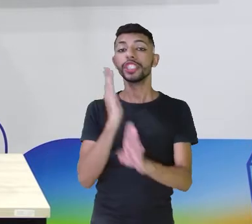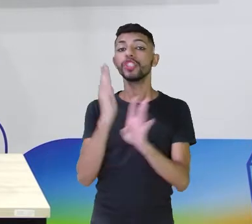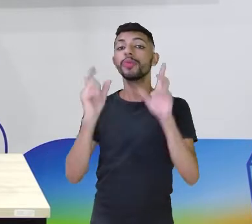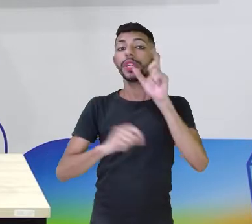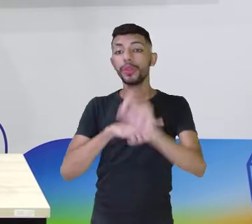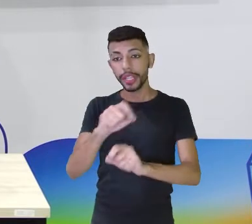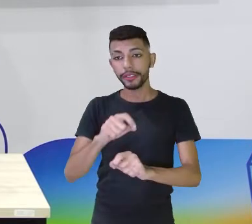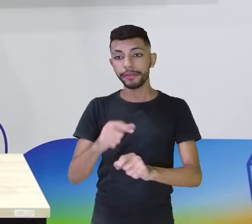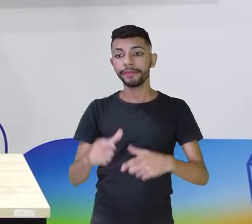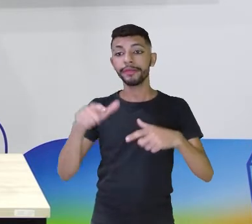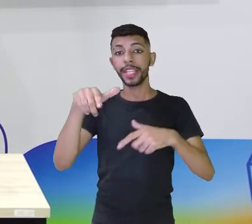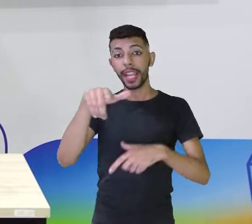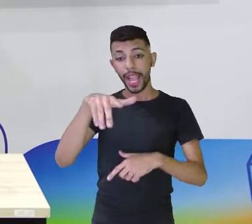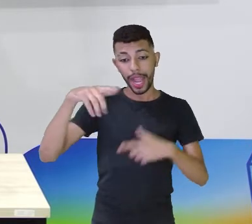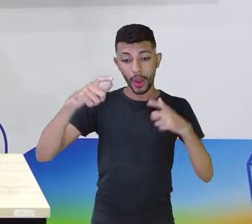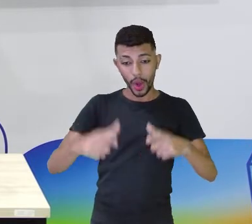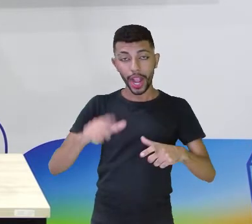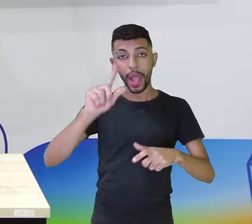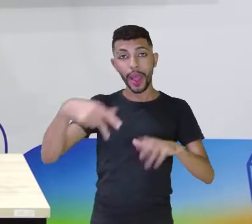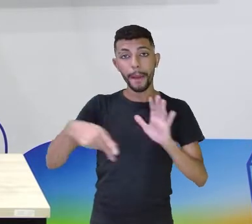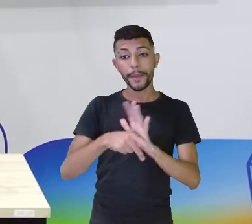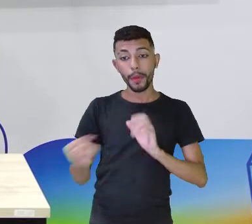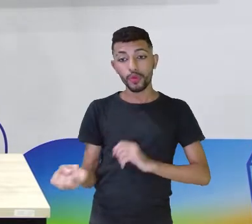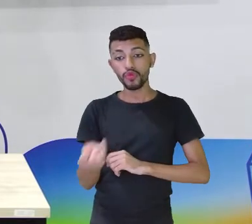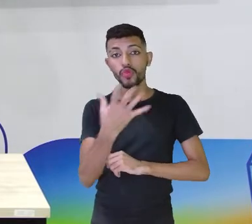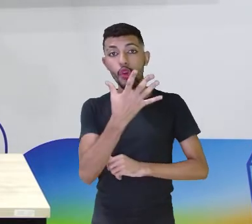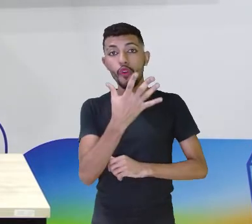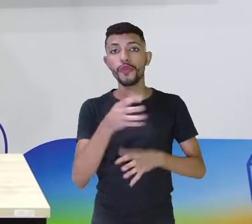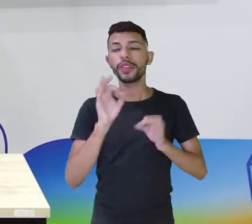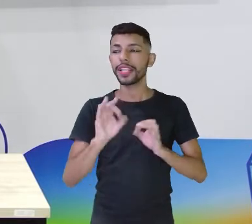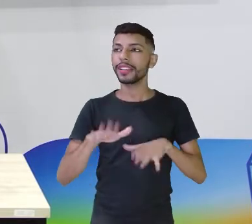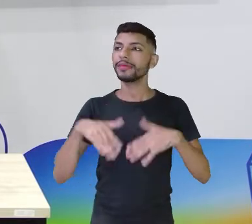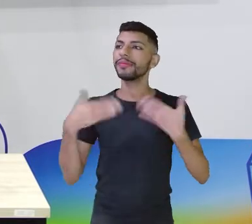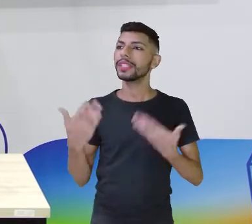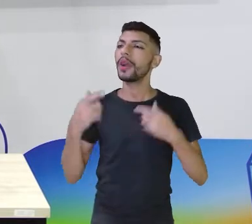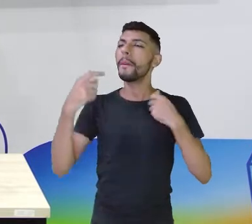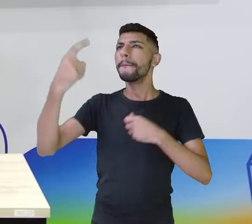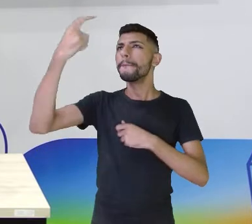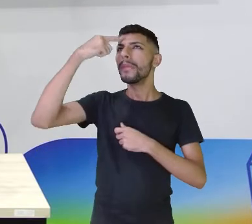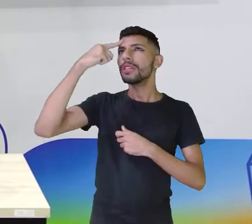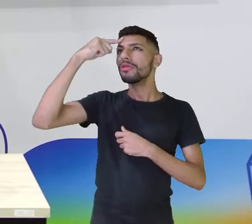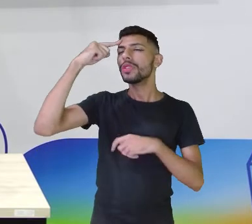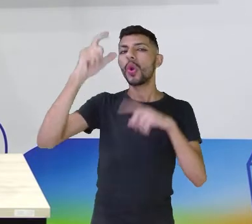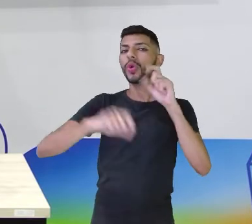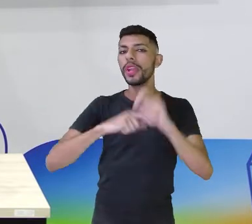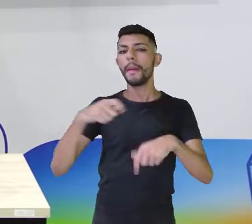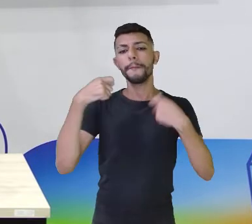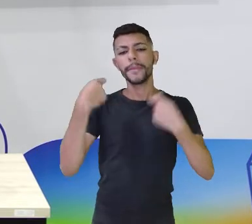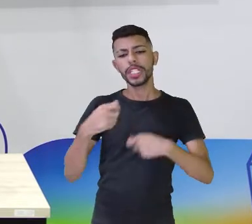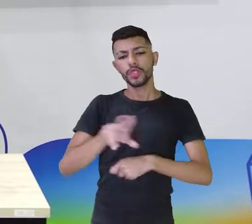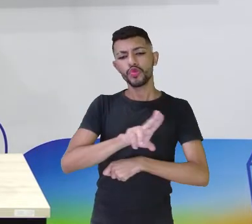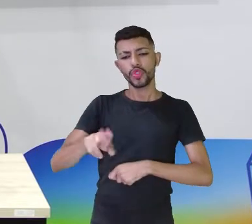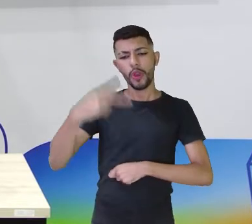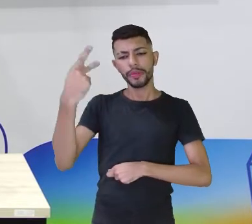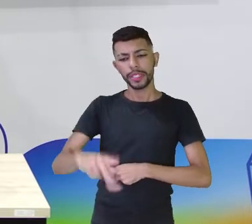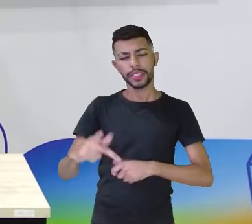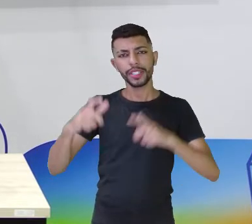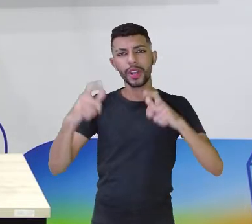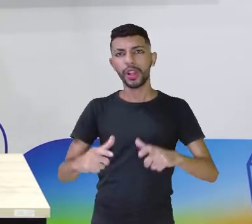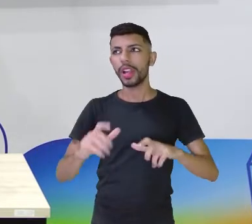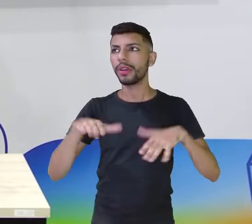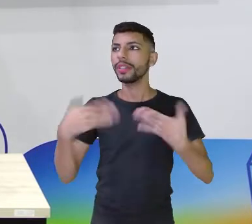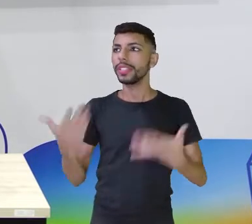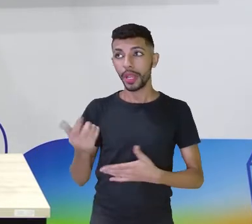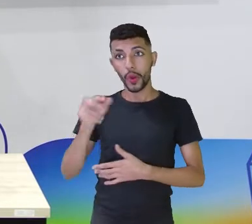novo continente. Então ele pensou, eu preciso batizar esse pedacinho de terra, como o seu